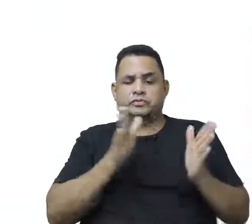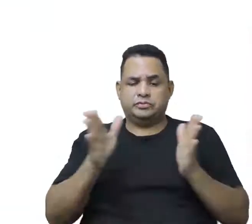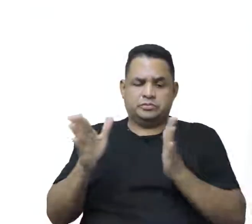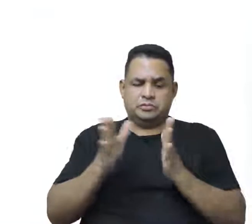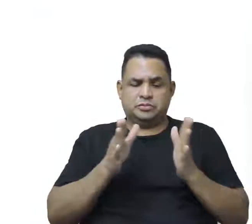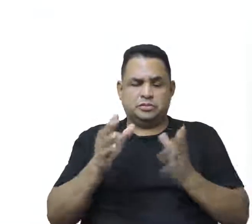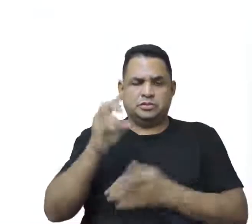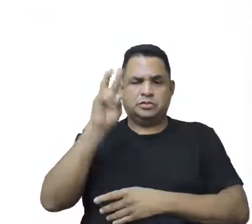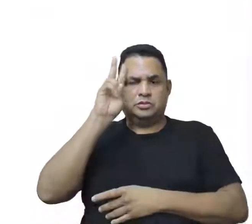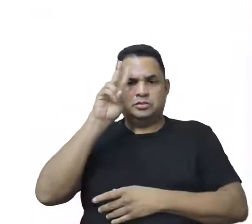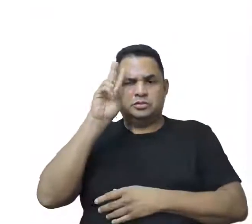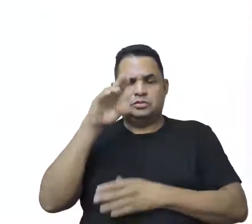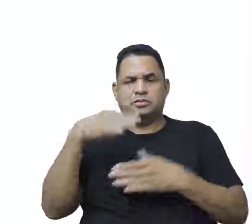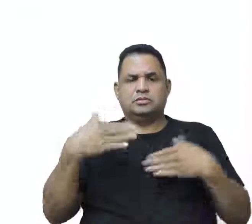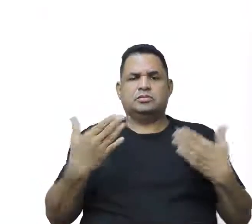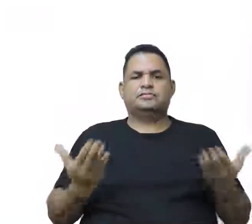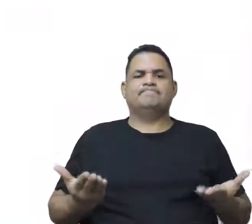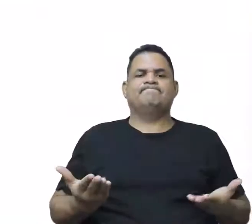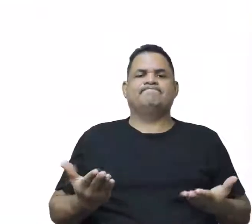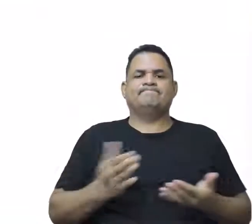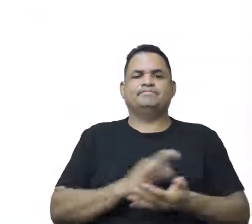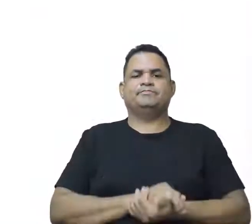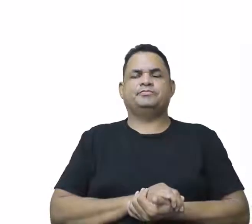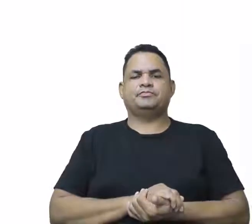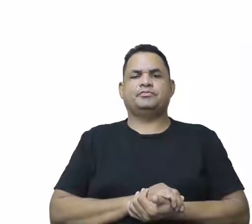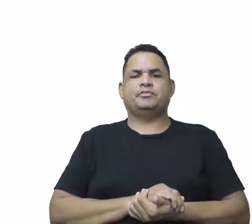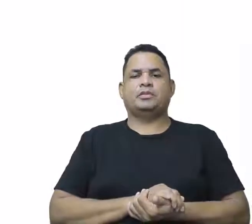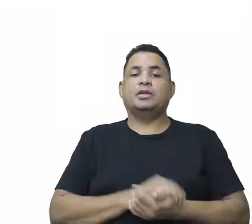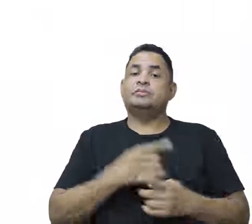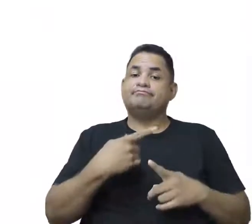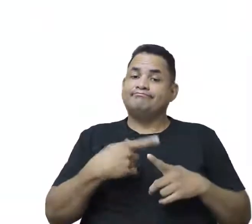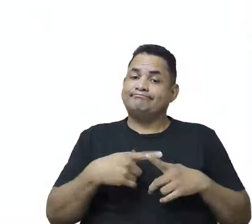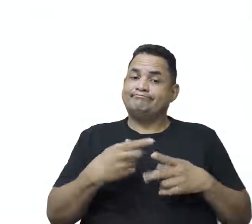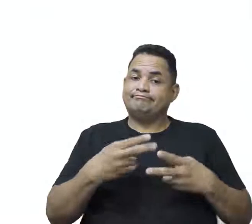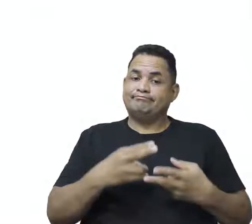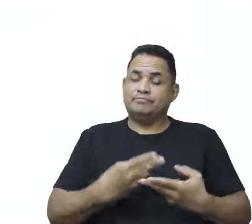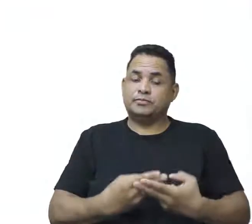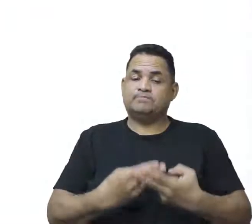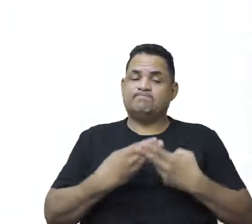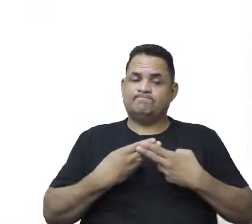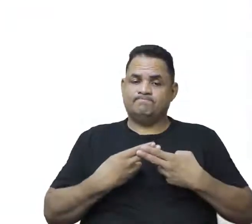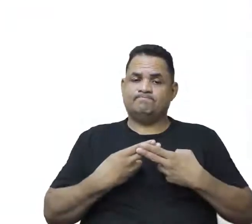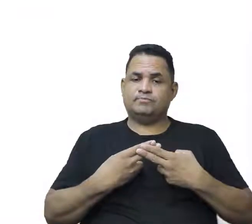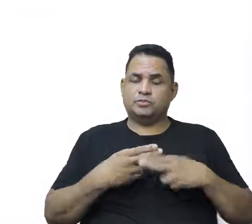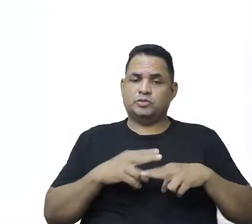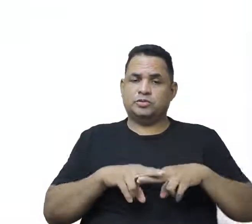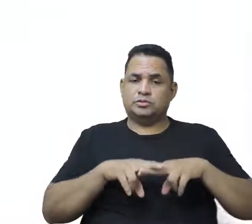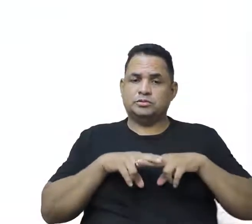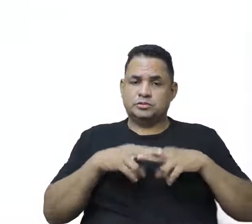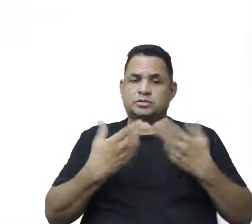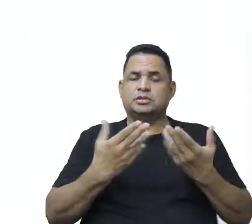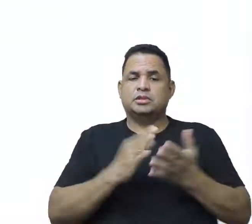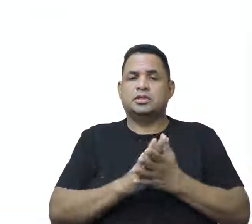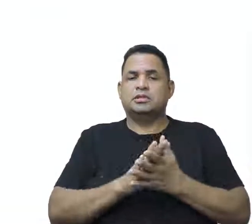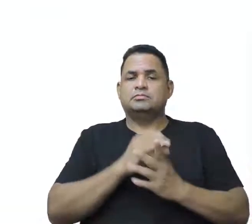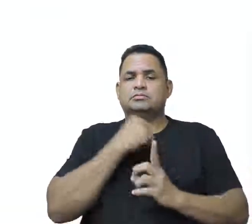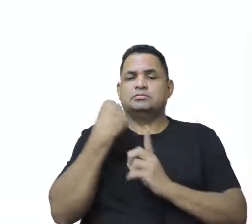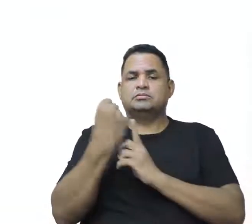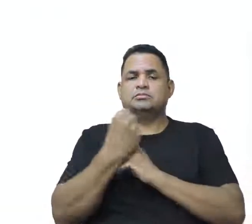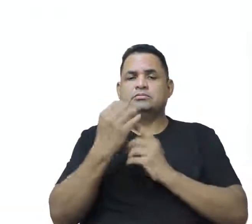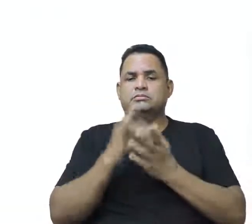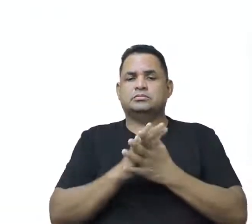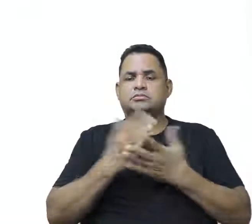tempo histórico. É por isso que a sociologia, ela tem a história como ferramenta